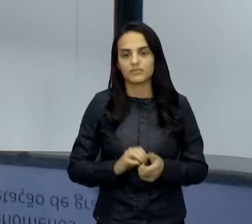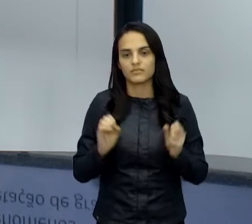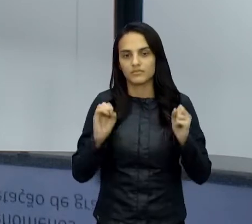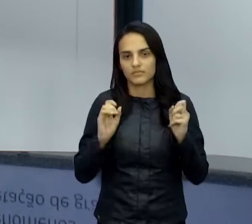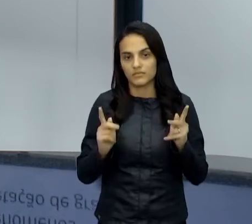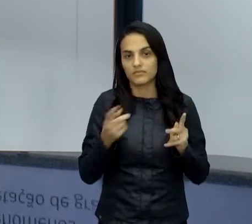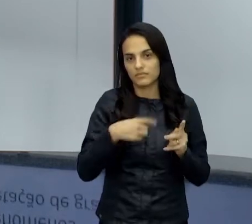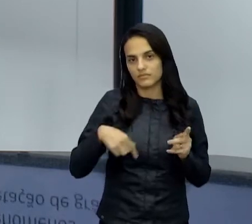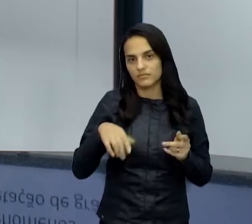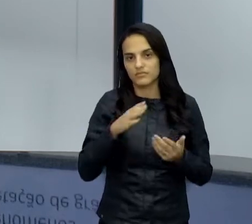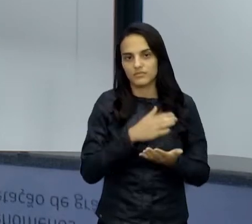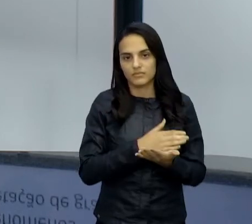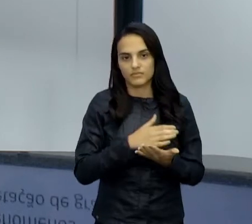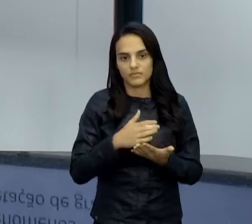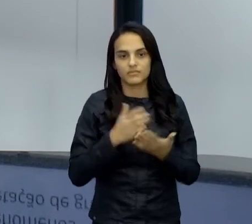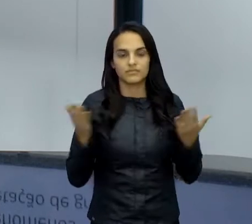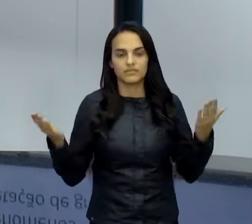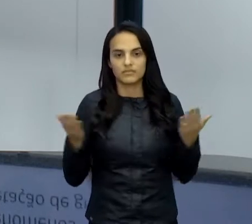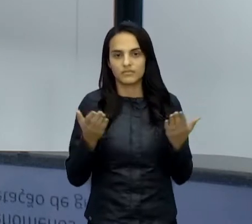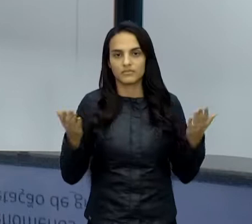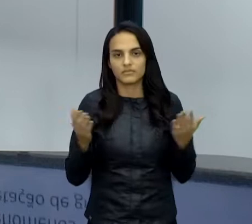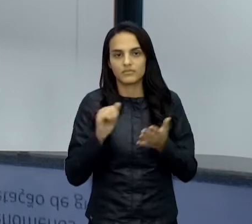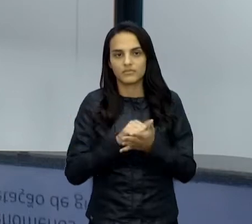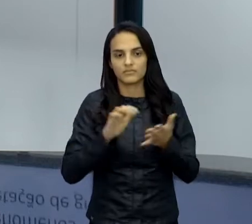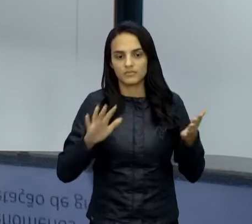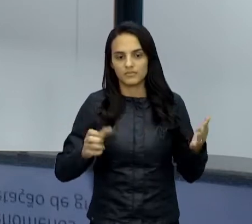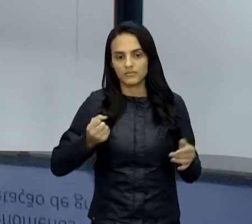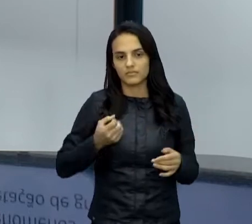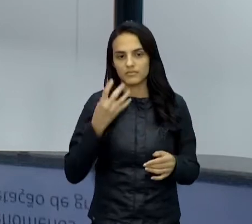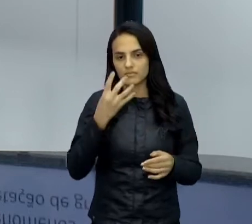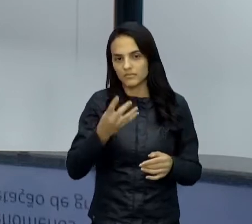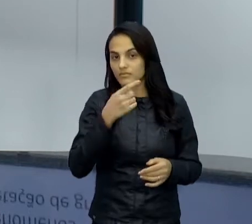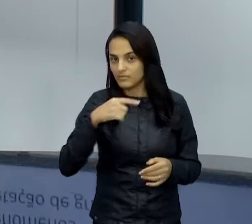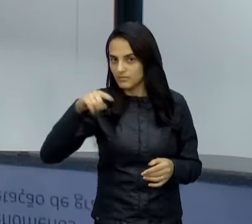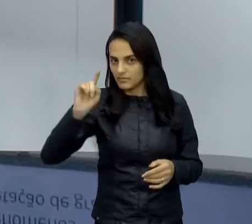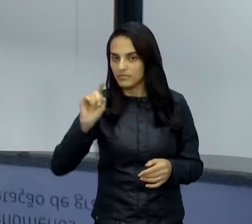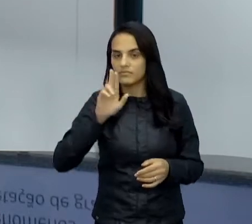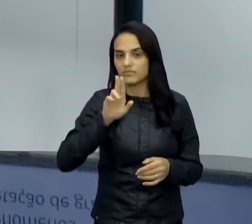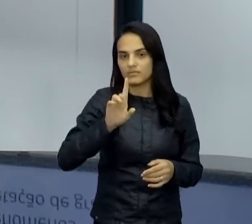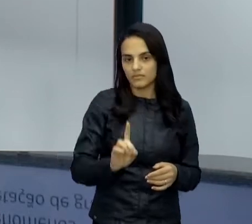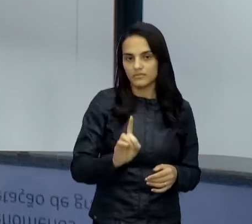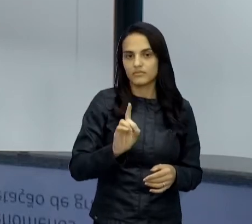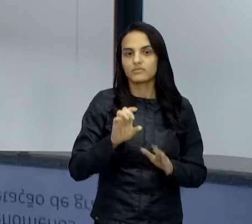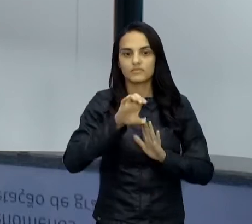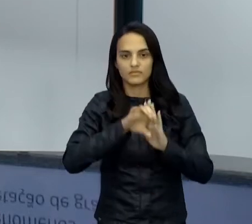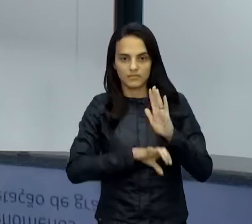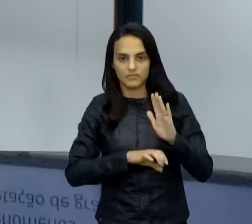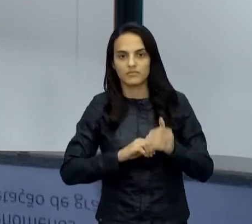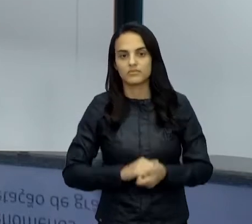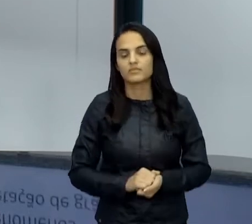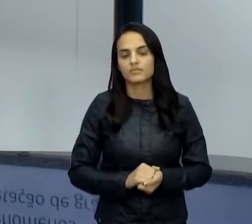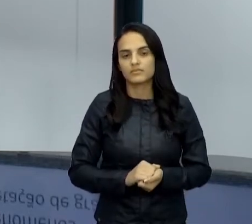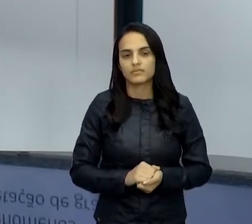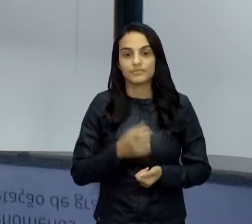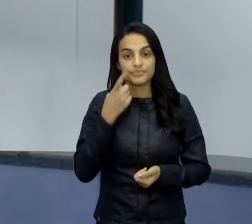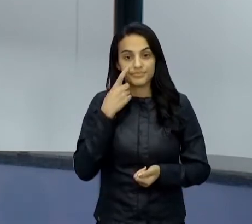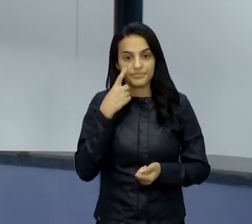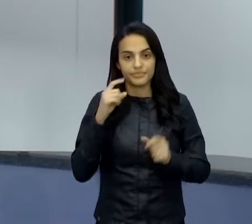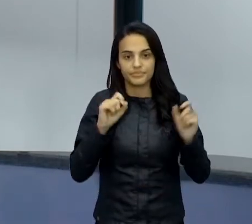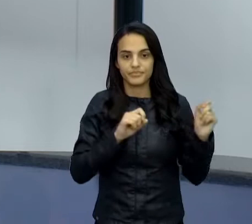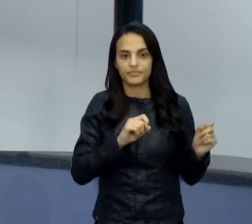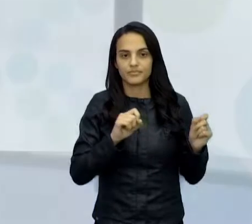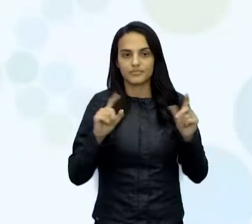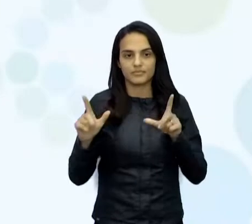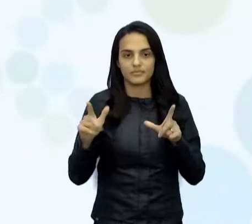Estamos começando, então, hoje a nossa atividade 4, a última dessa unidade curricular semestral. Olha aí para a nossa